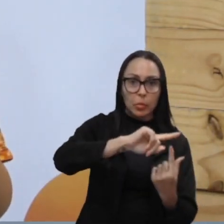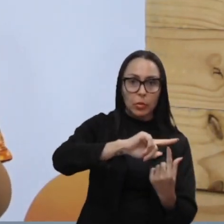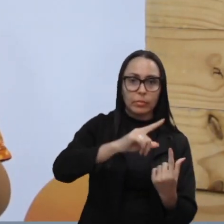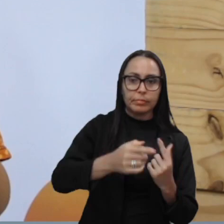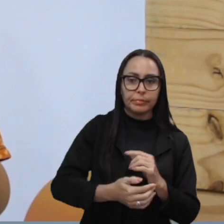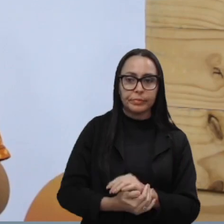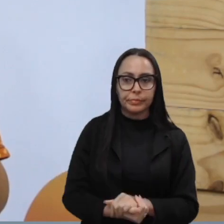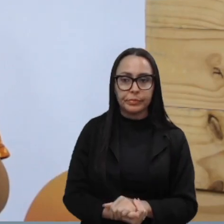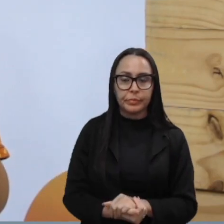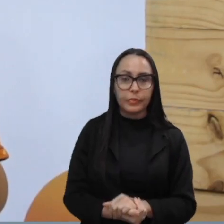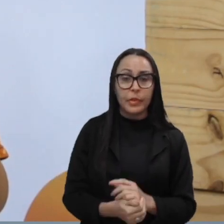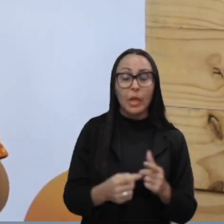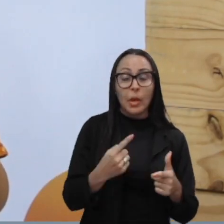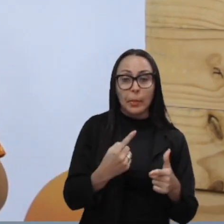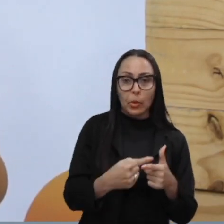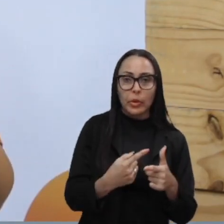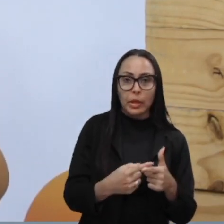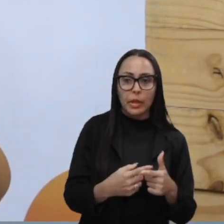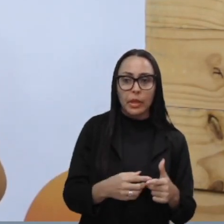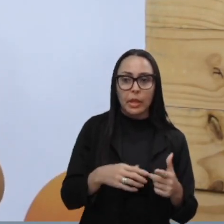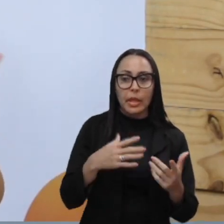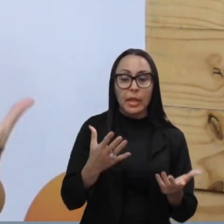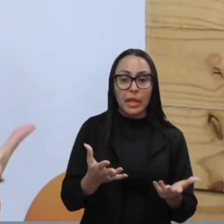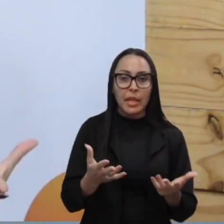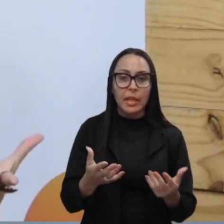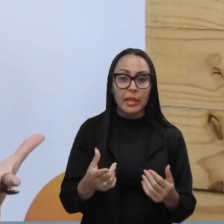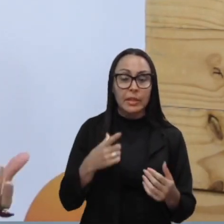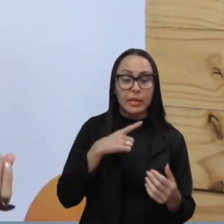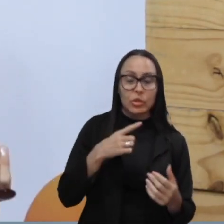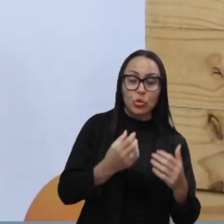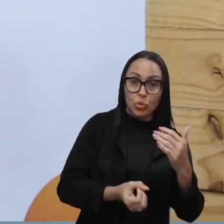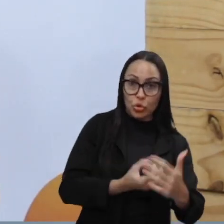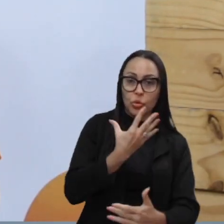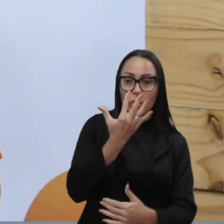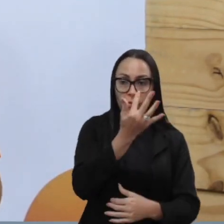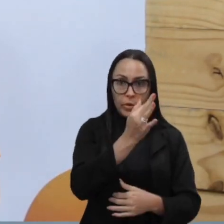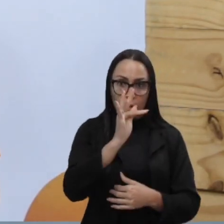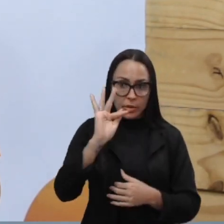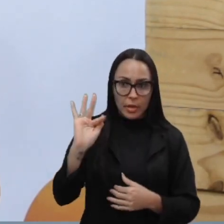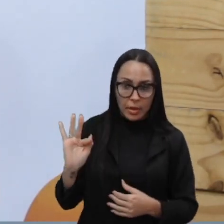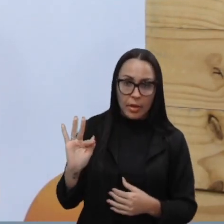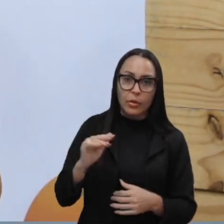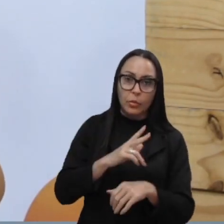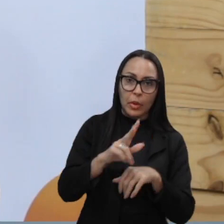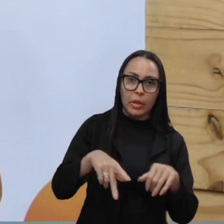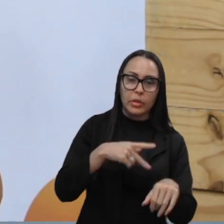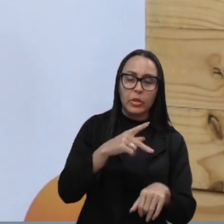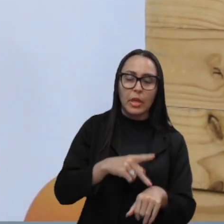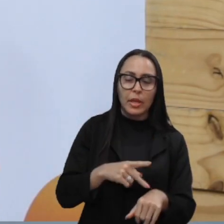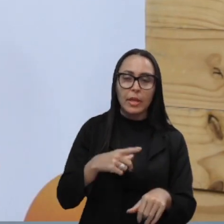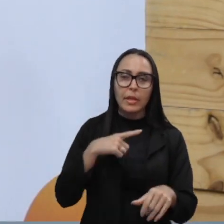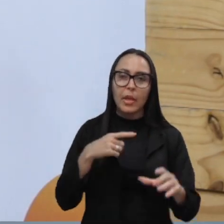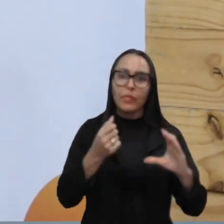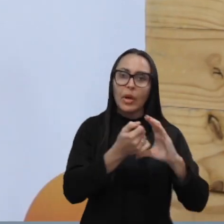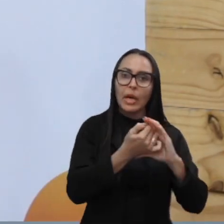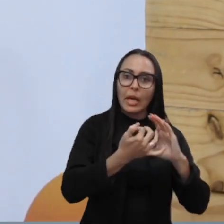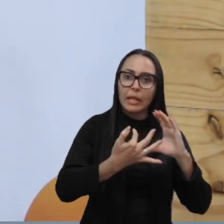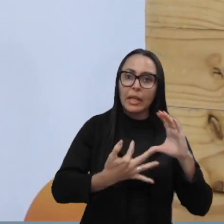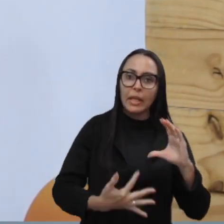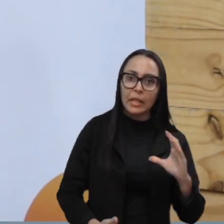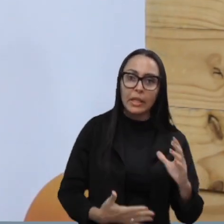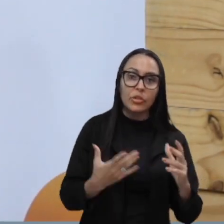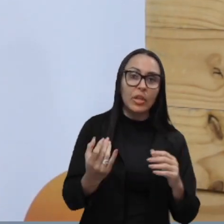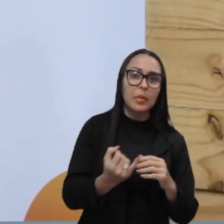Porque ele além do Art Nouveau ter surgido na França, lá ele teve uma característica bem peculiar que